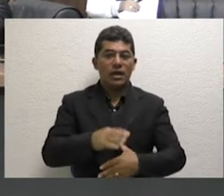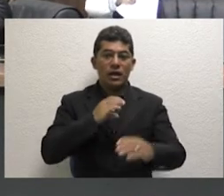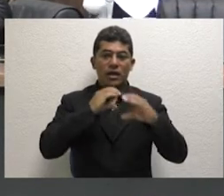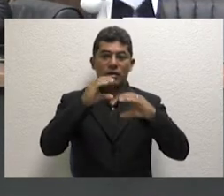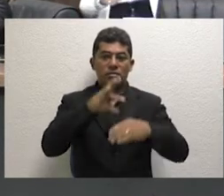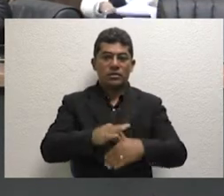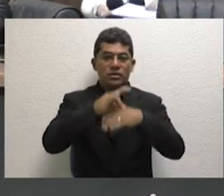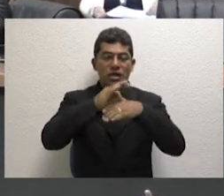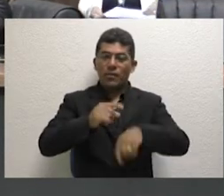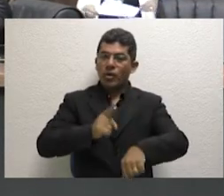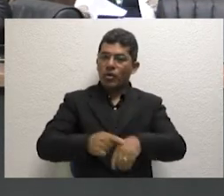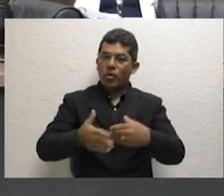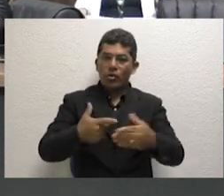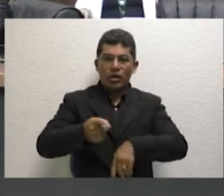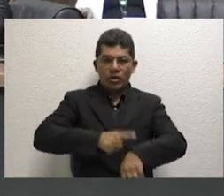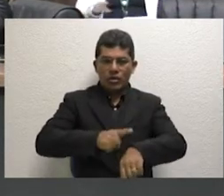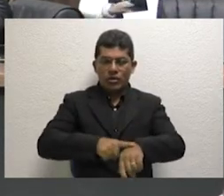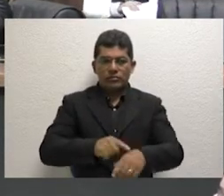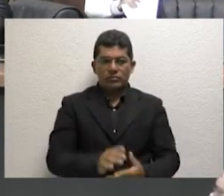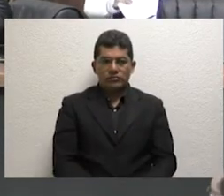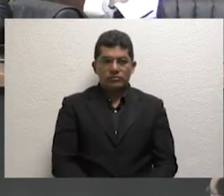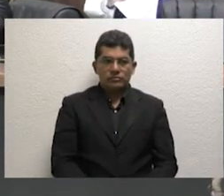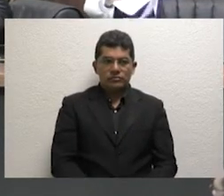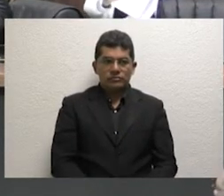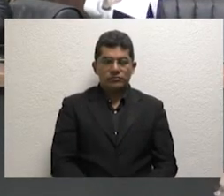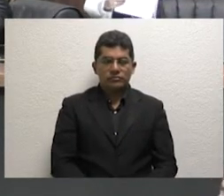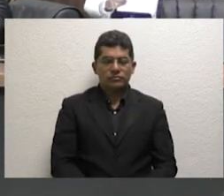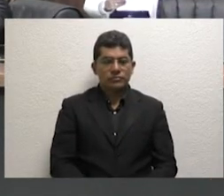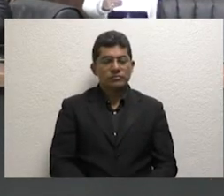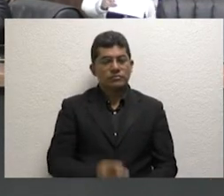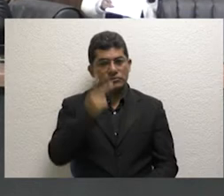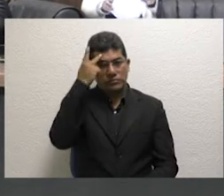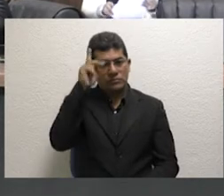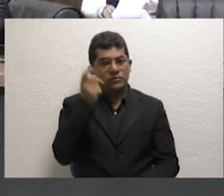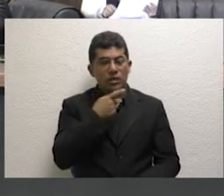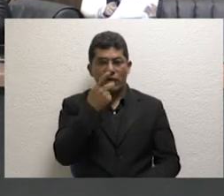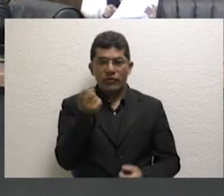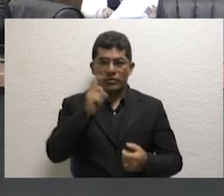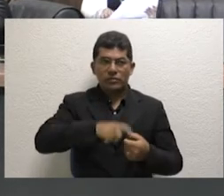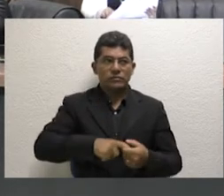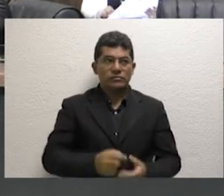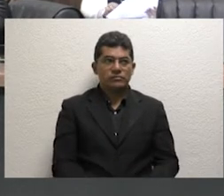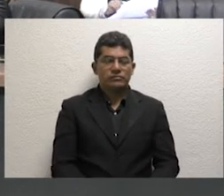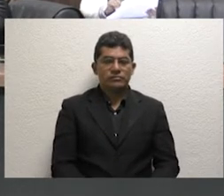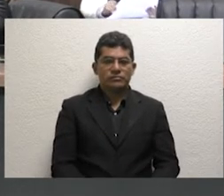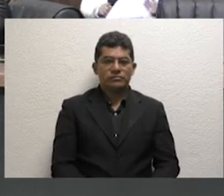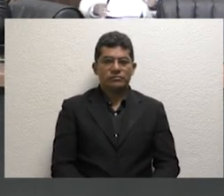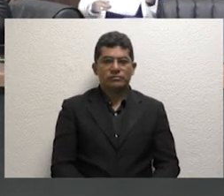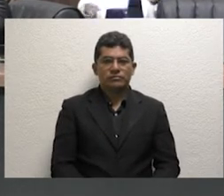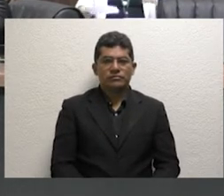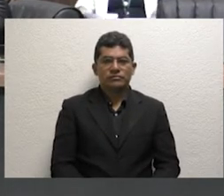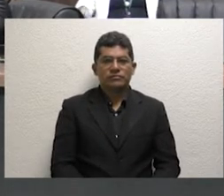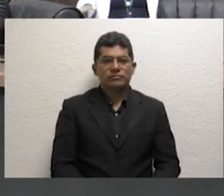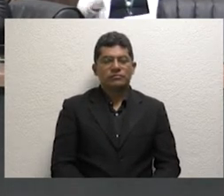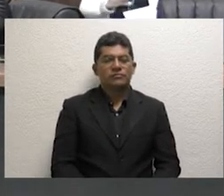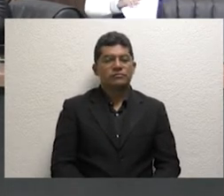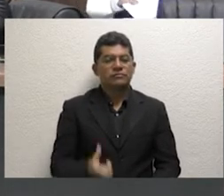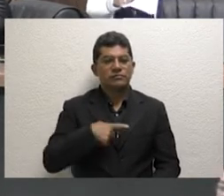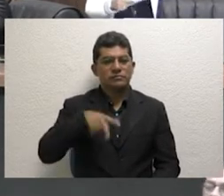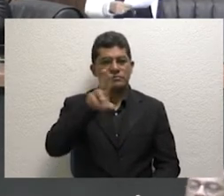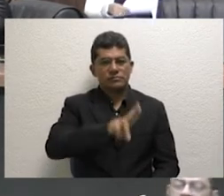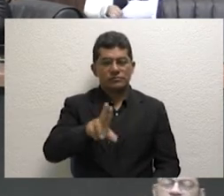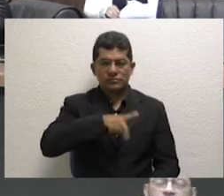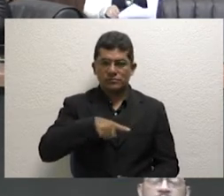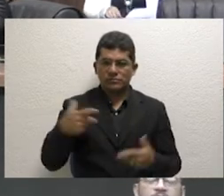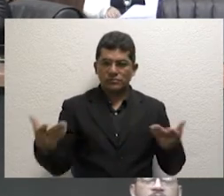abriga a qualquer momento a comunicação de liderança exatamente para repor a deputada Lissandra ao usar a tribuna